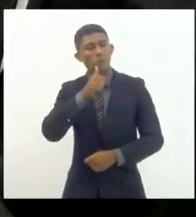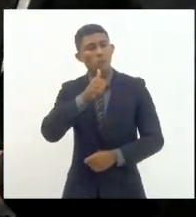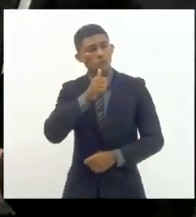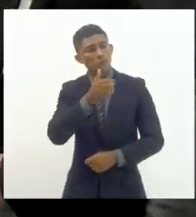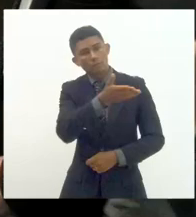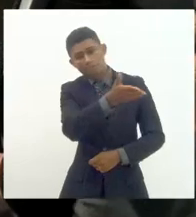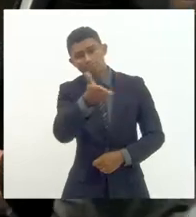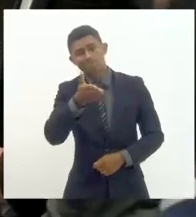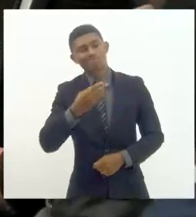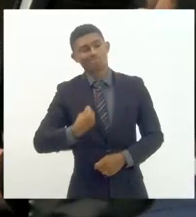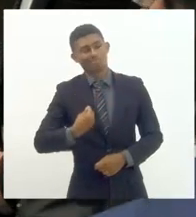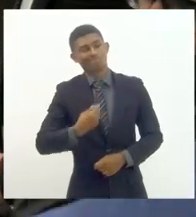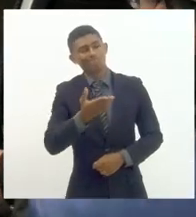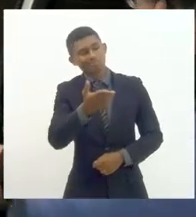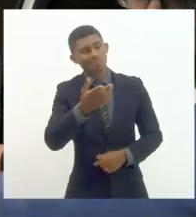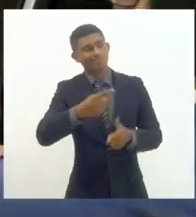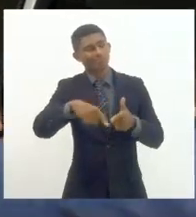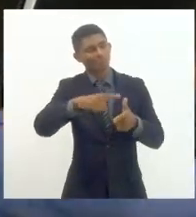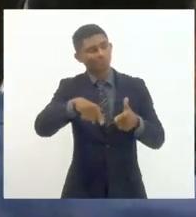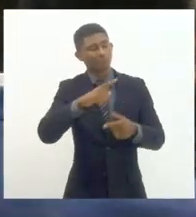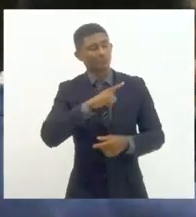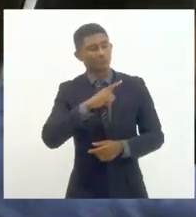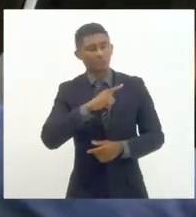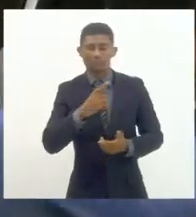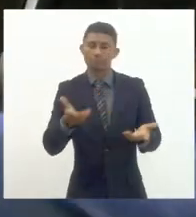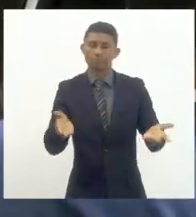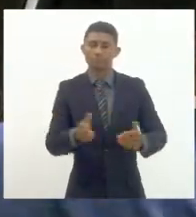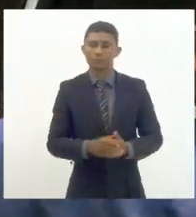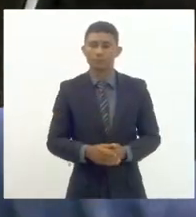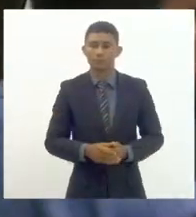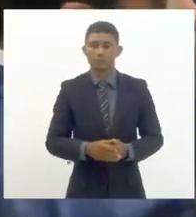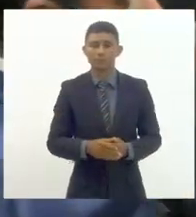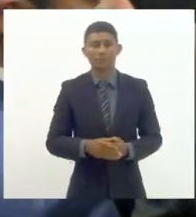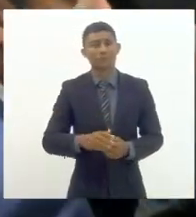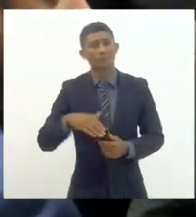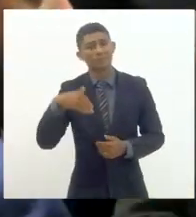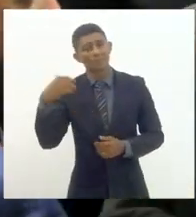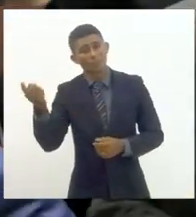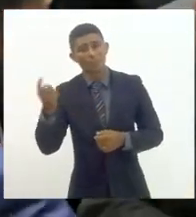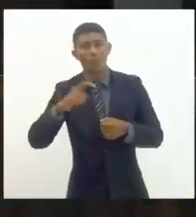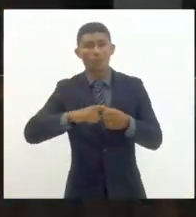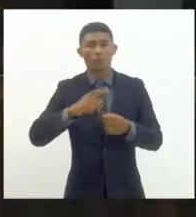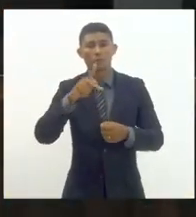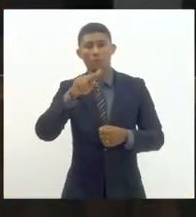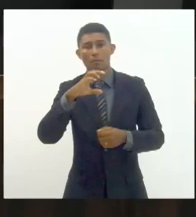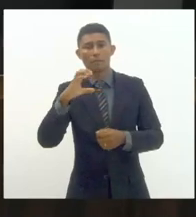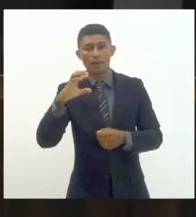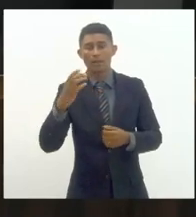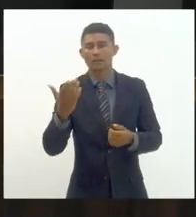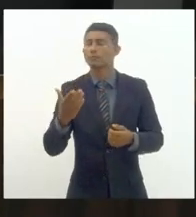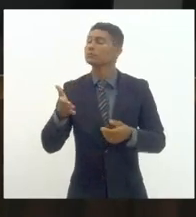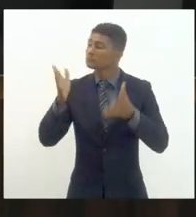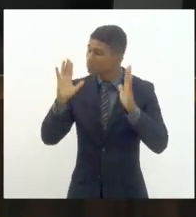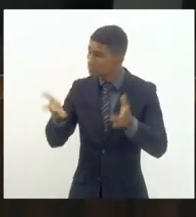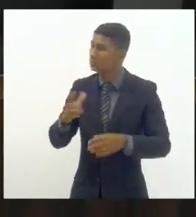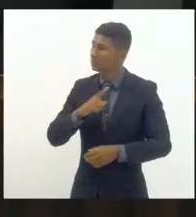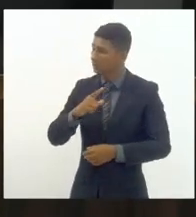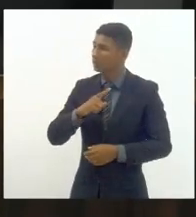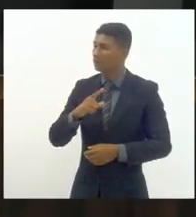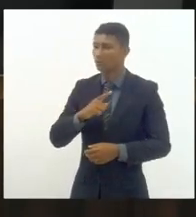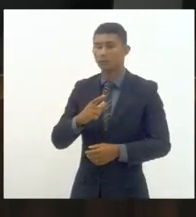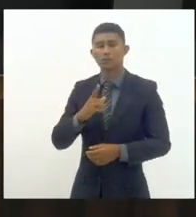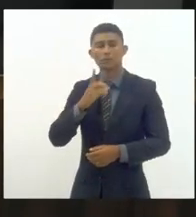nessa situação. Então, bastaria até voltar para fazer uma PEC e a gente votar já isso. Já tem uma PEC do deputado